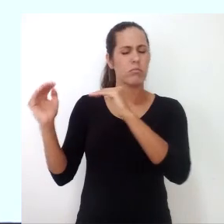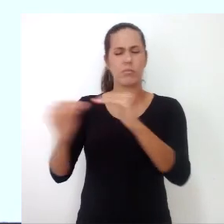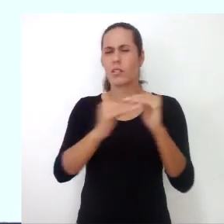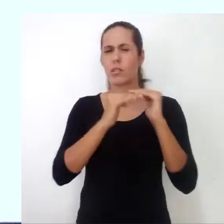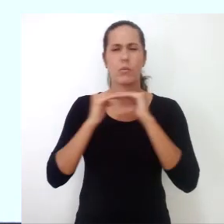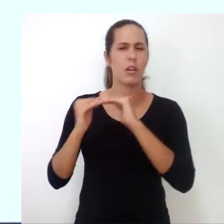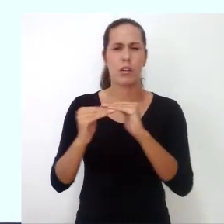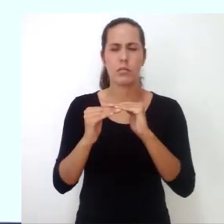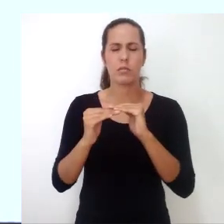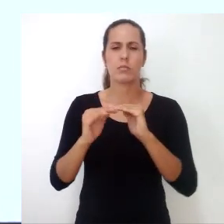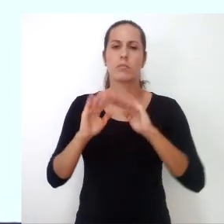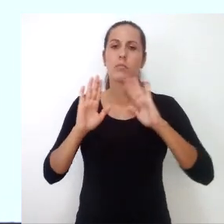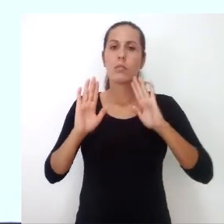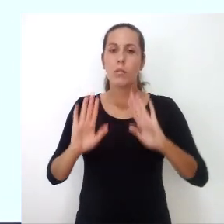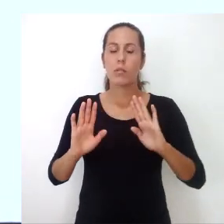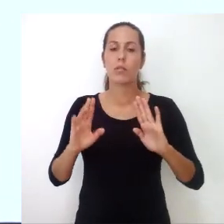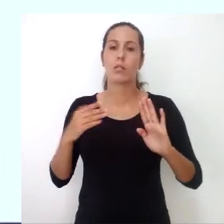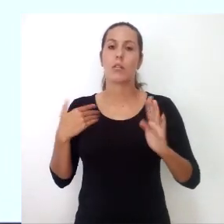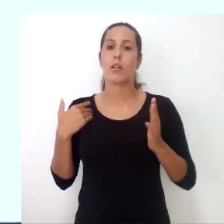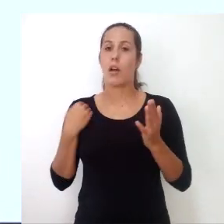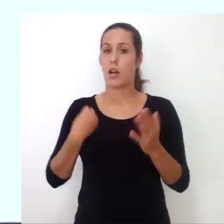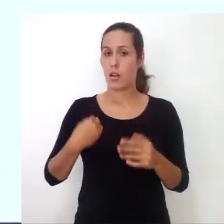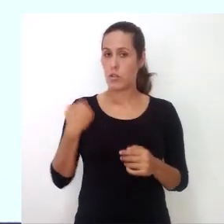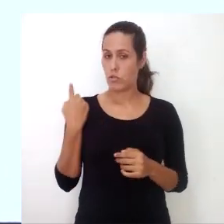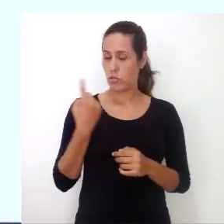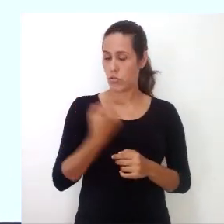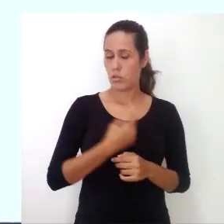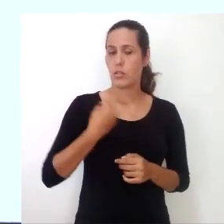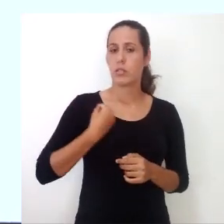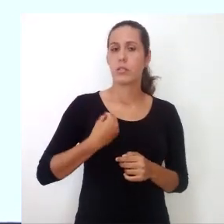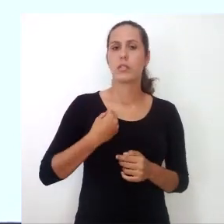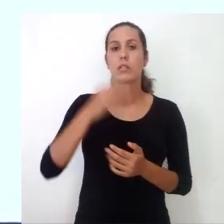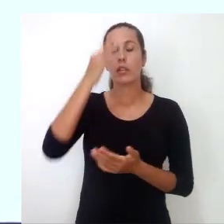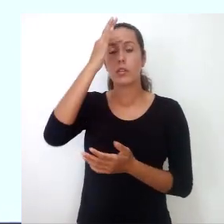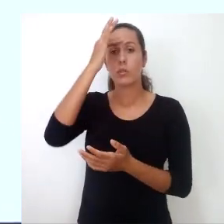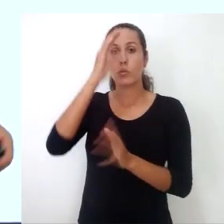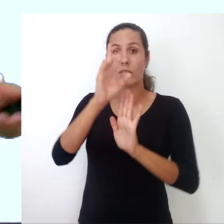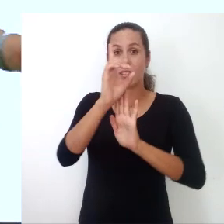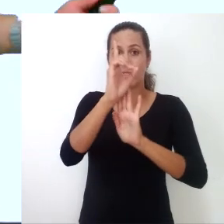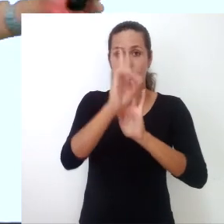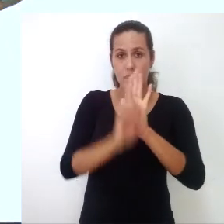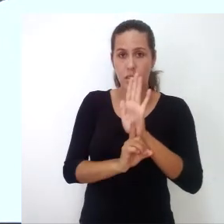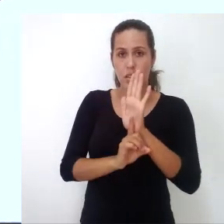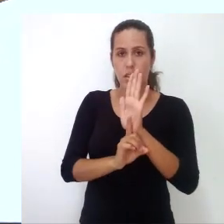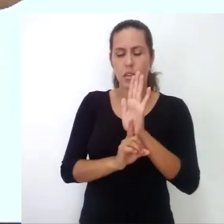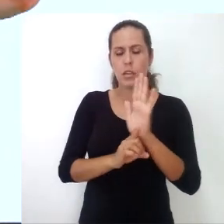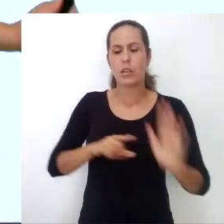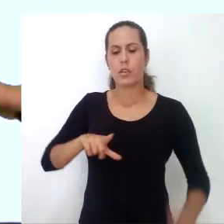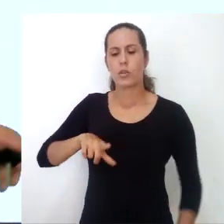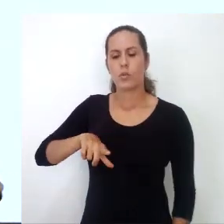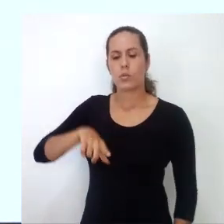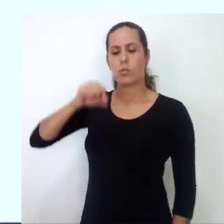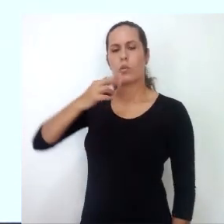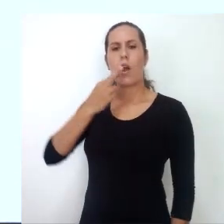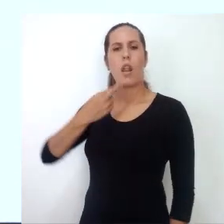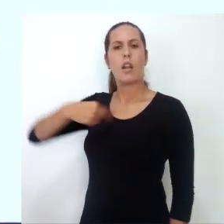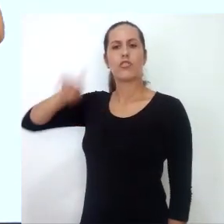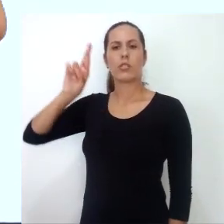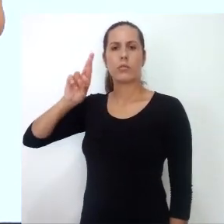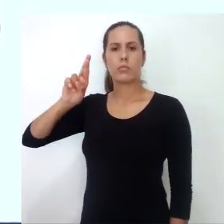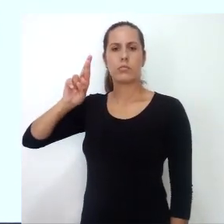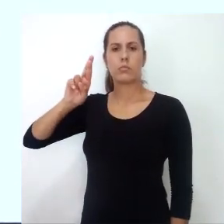ver, entre elas nós temos o quê? O direito a professar uma fé. Então, a relação entre direito